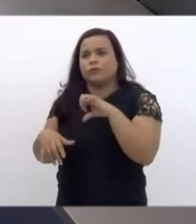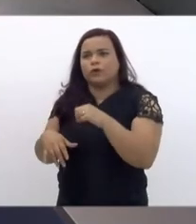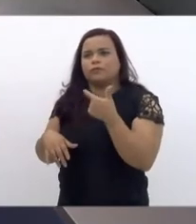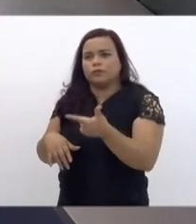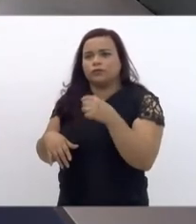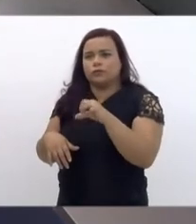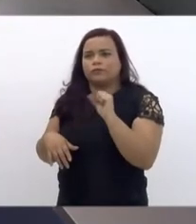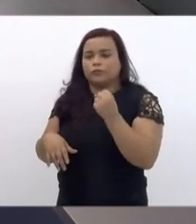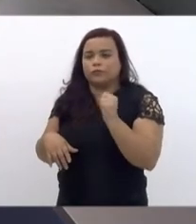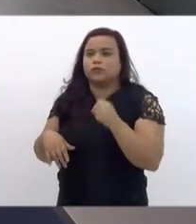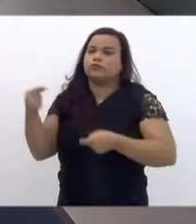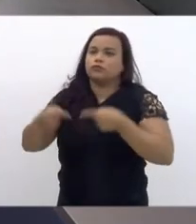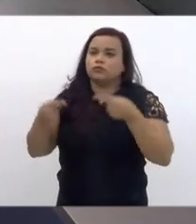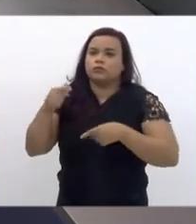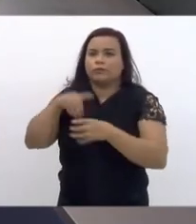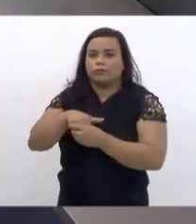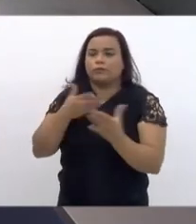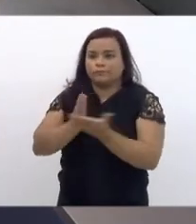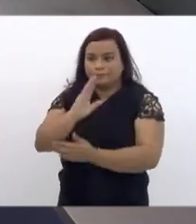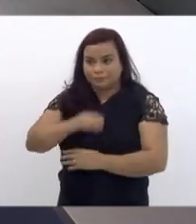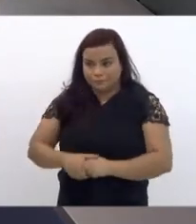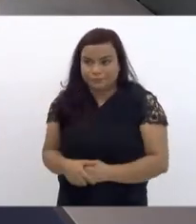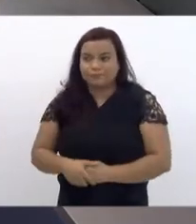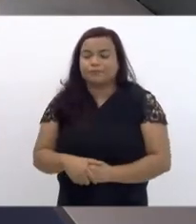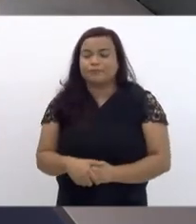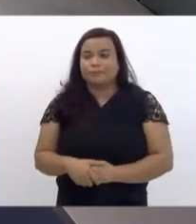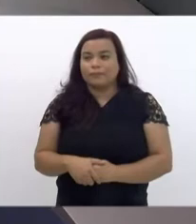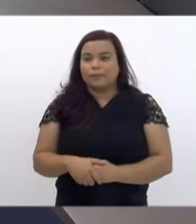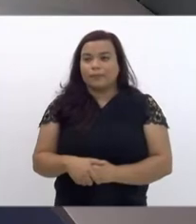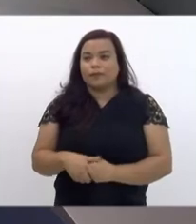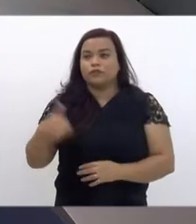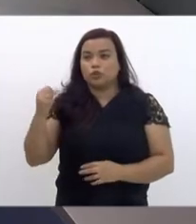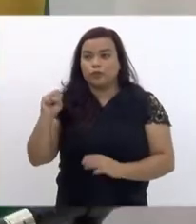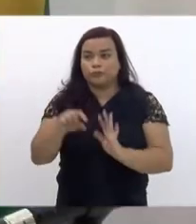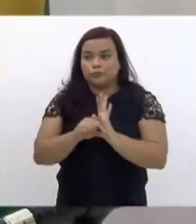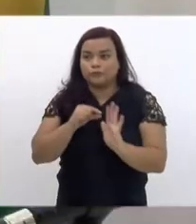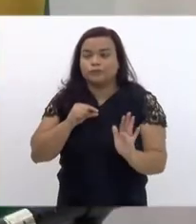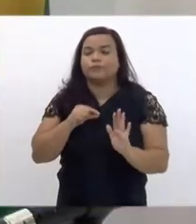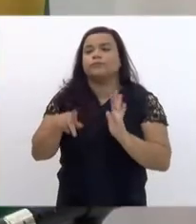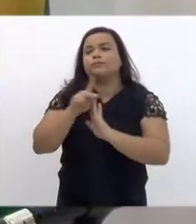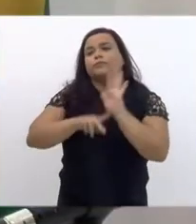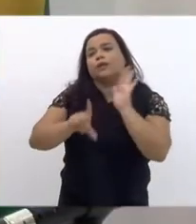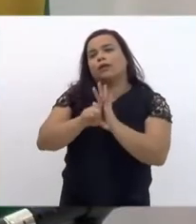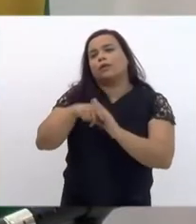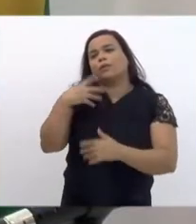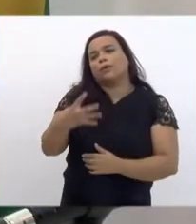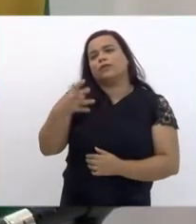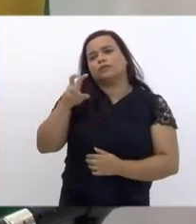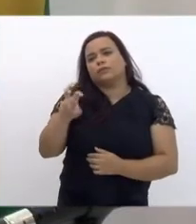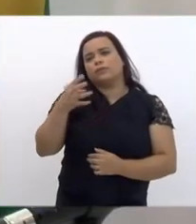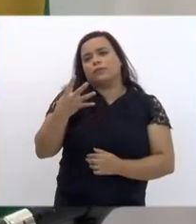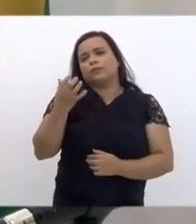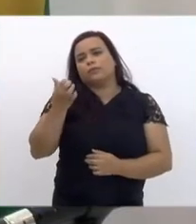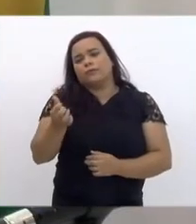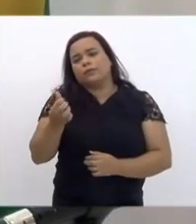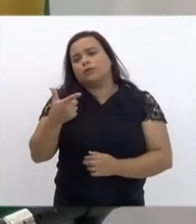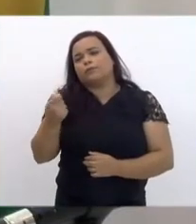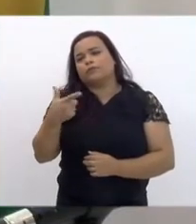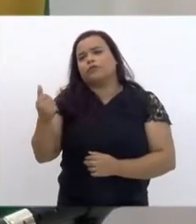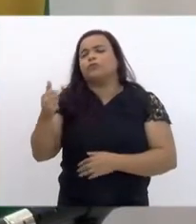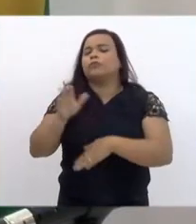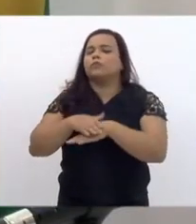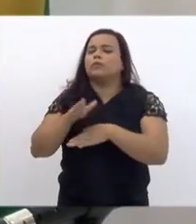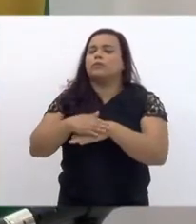9298. Em discussão e votação, aprovado. 18. Projeto de lei 4546-2021, autoria do deputado Almir